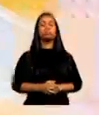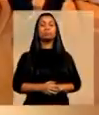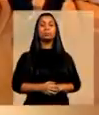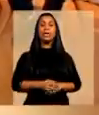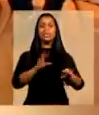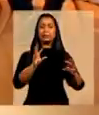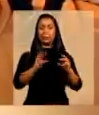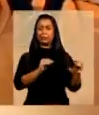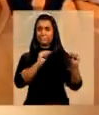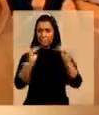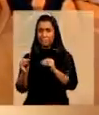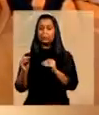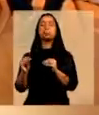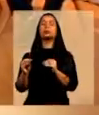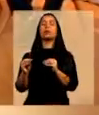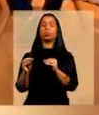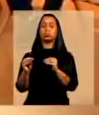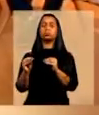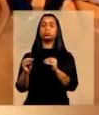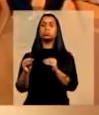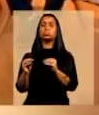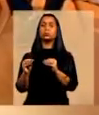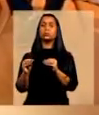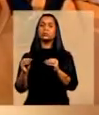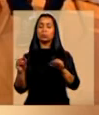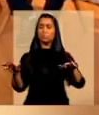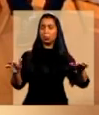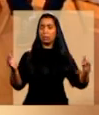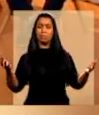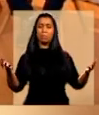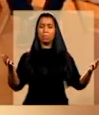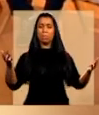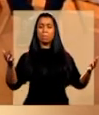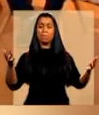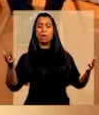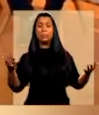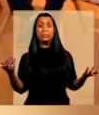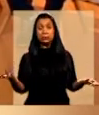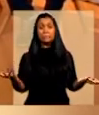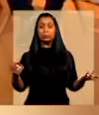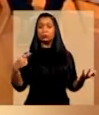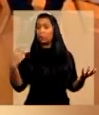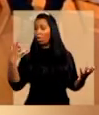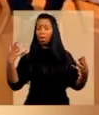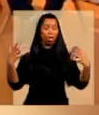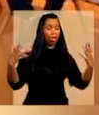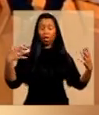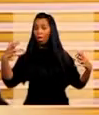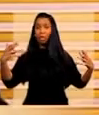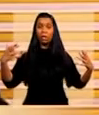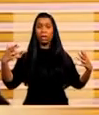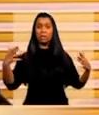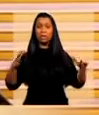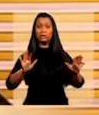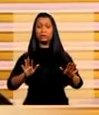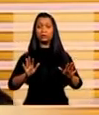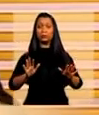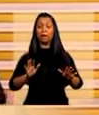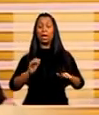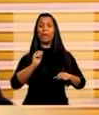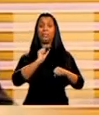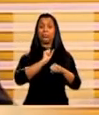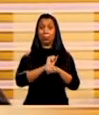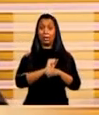mais. Essa transição aí, você disse, de estar com o pé nas duas canoas, não chegou a te seduzir em algum momento de